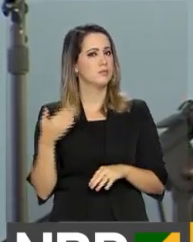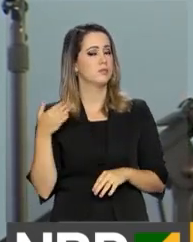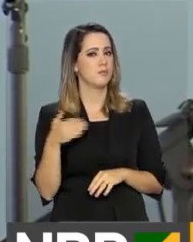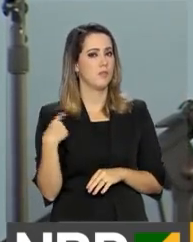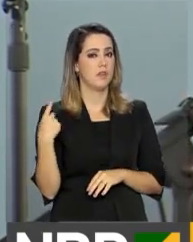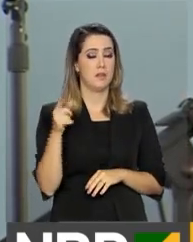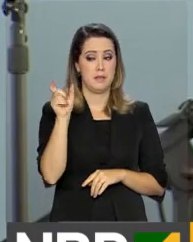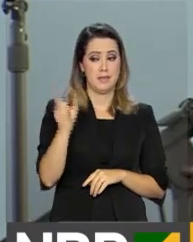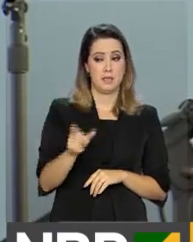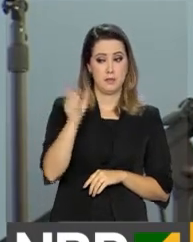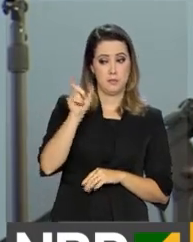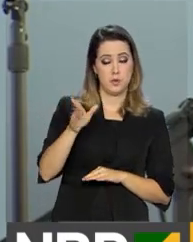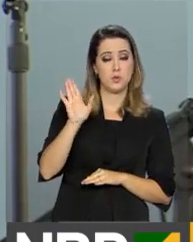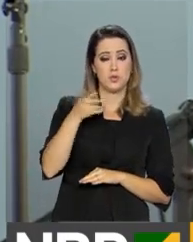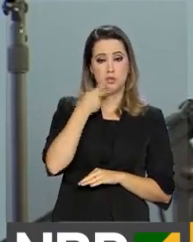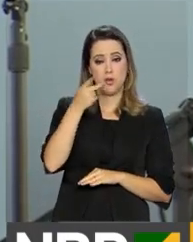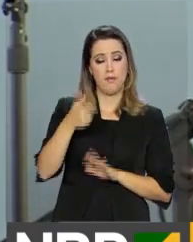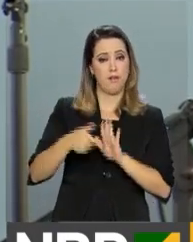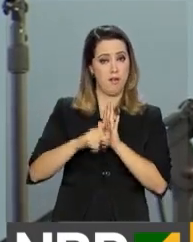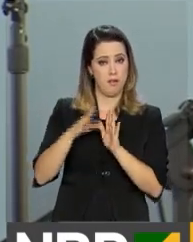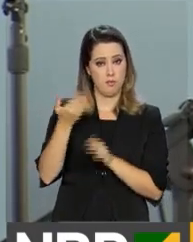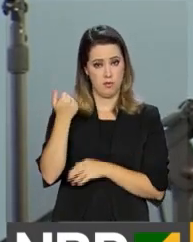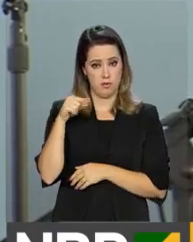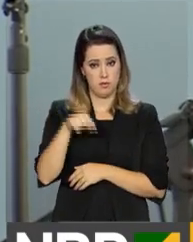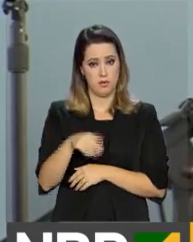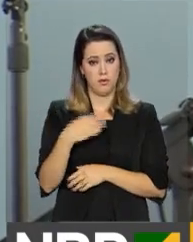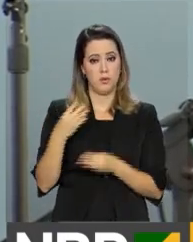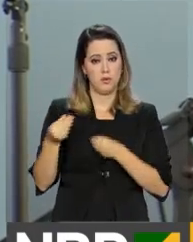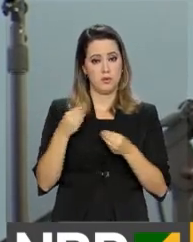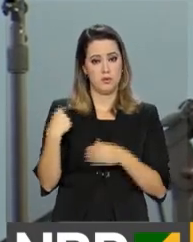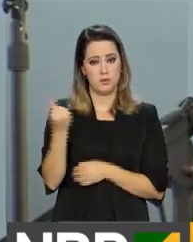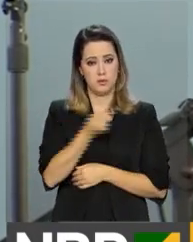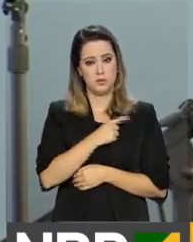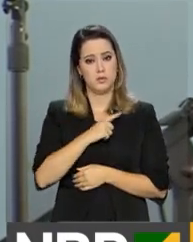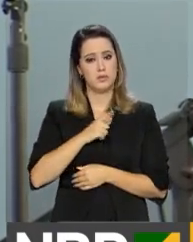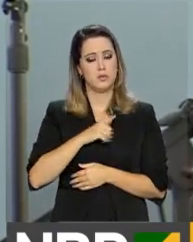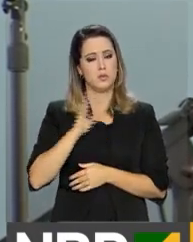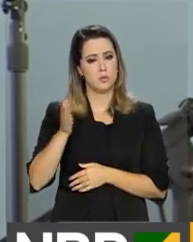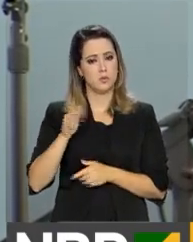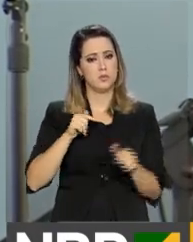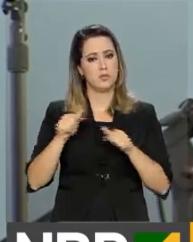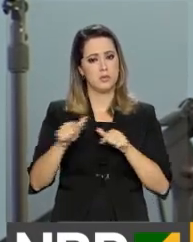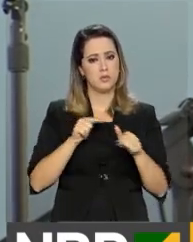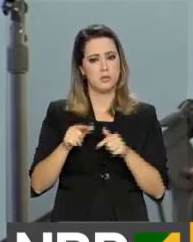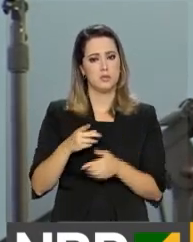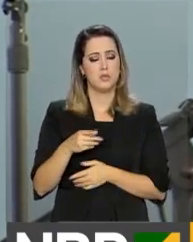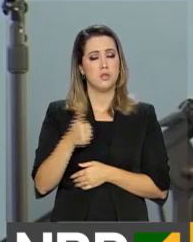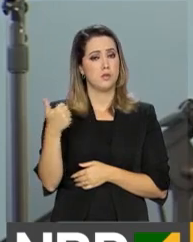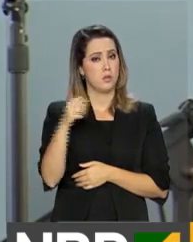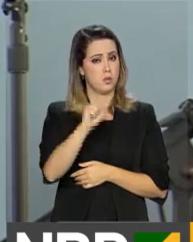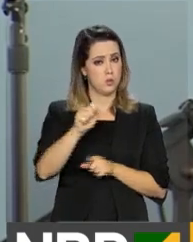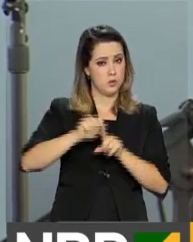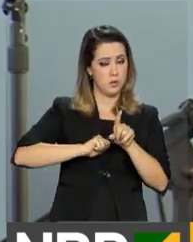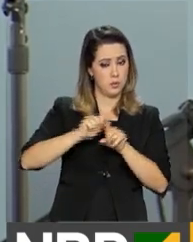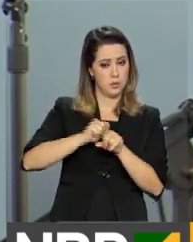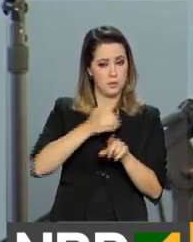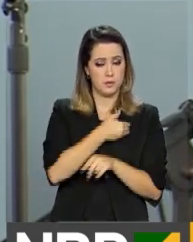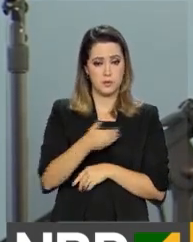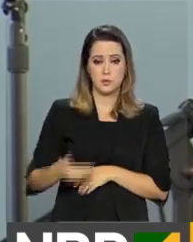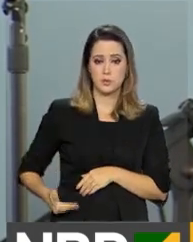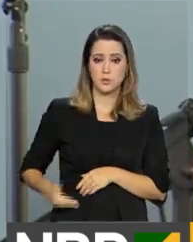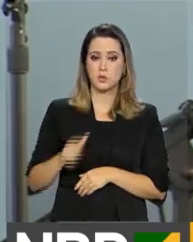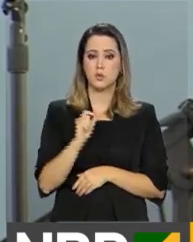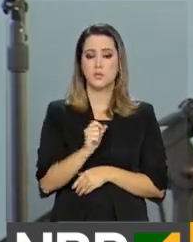os oradores já disseram aqui o quanto nós temos feito nestes 18 meses de governo, e